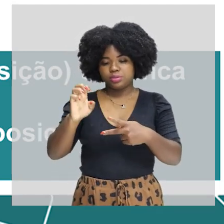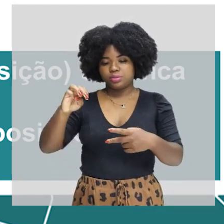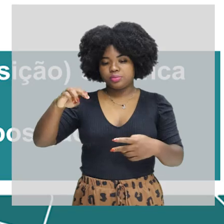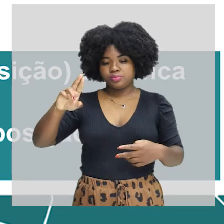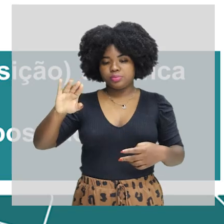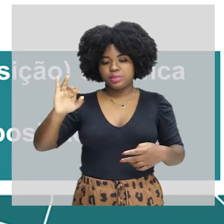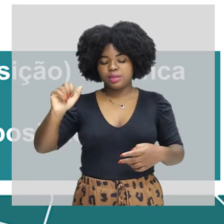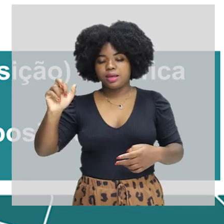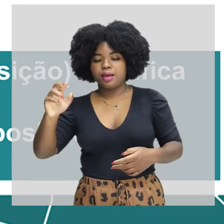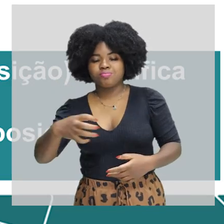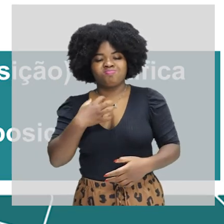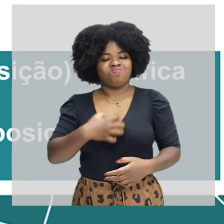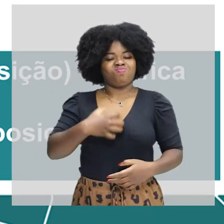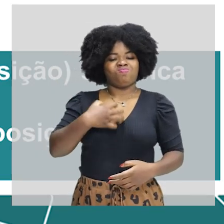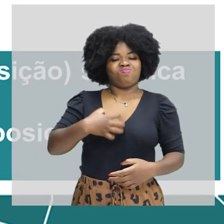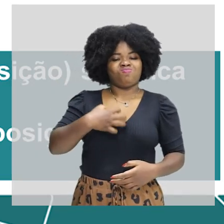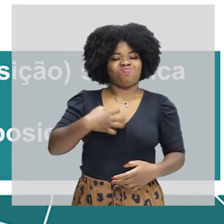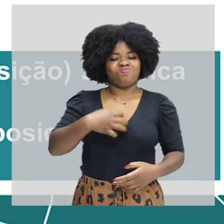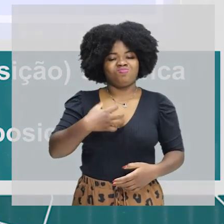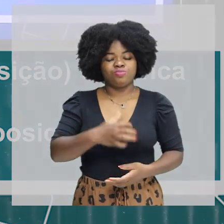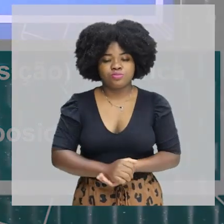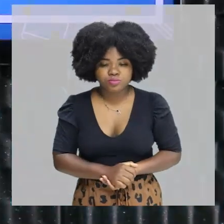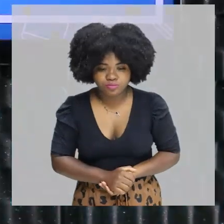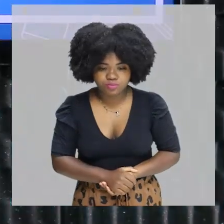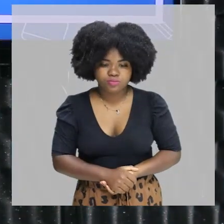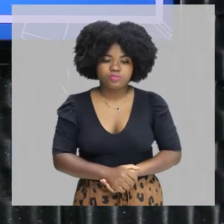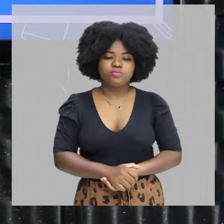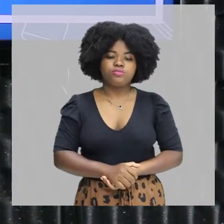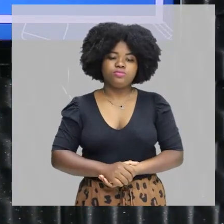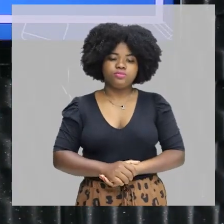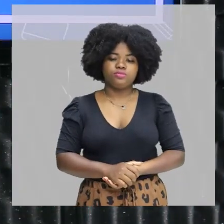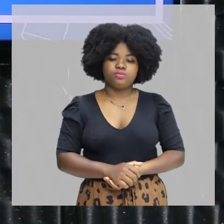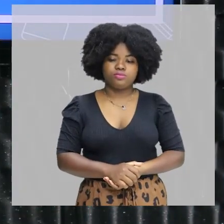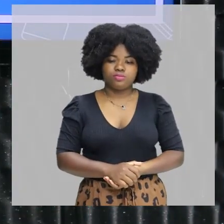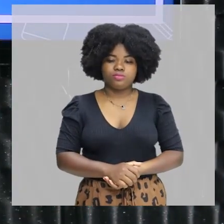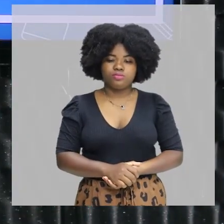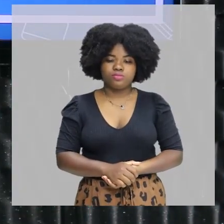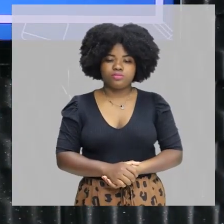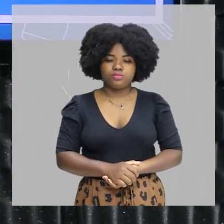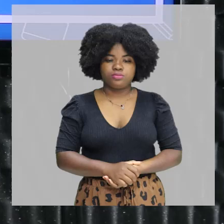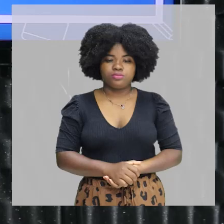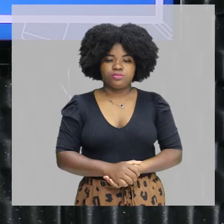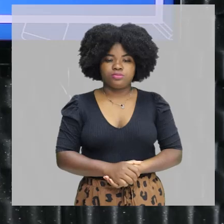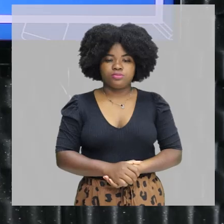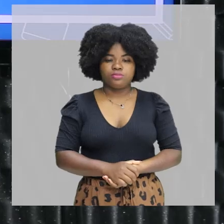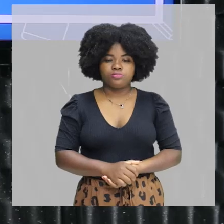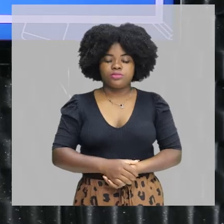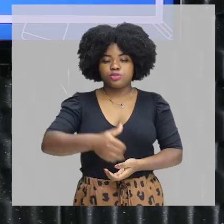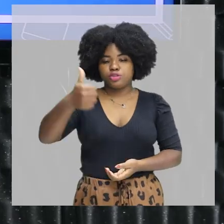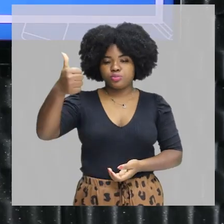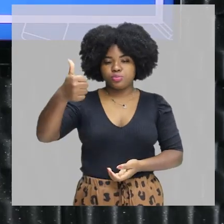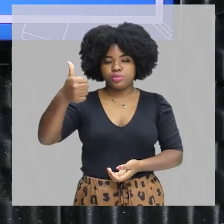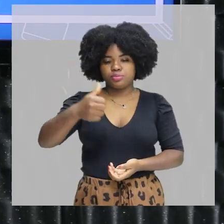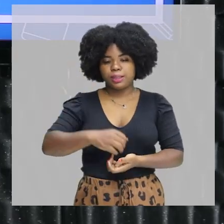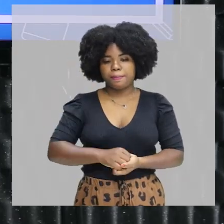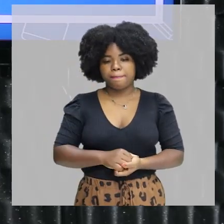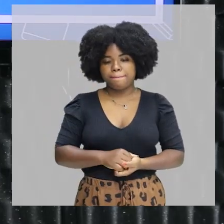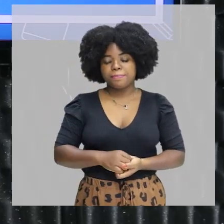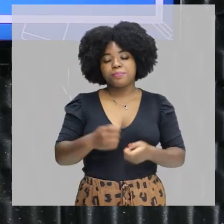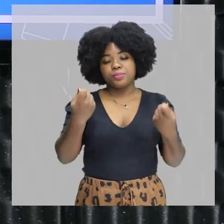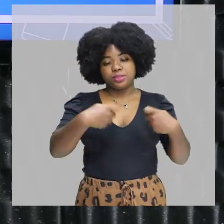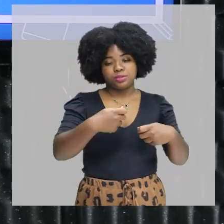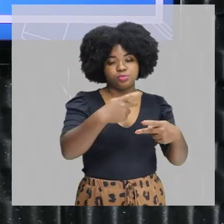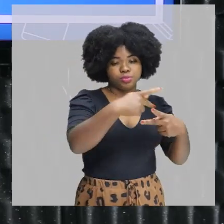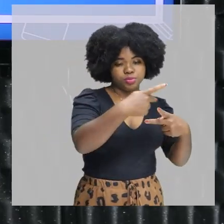implicou a ruptura do estoque e implicava com o funcionário. Então, implicar no sentido do funcionário, eu tenho que ter uma